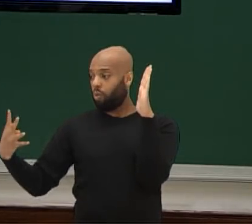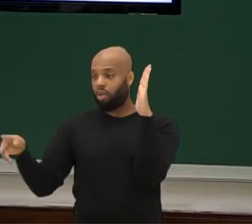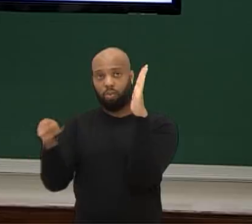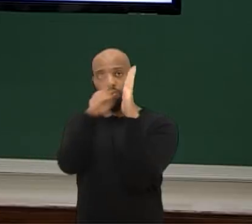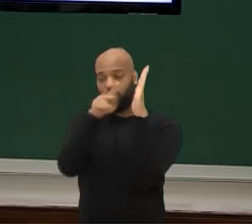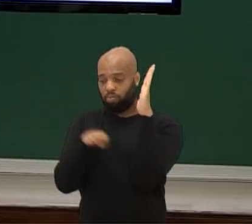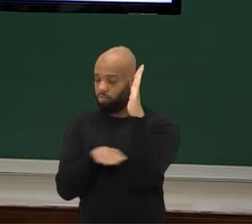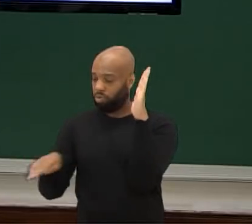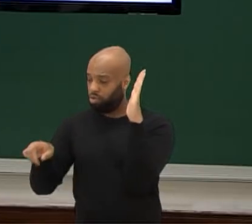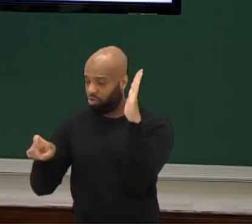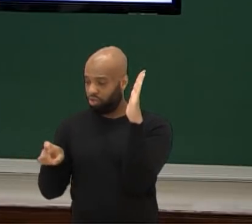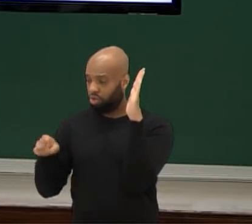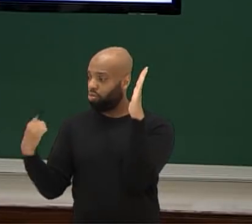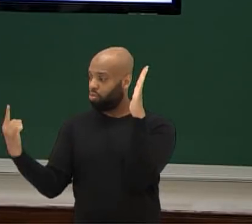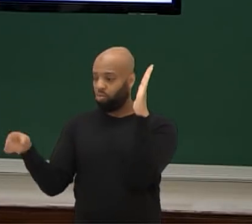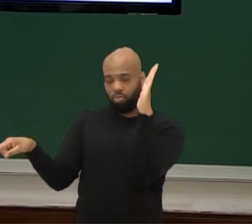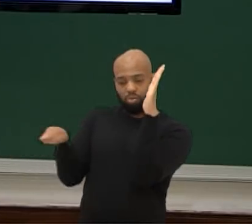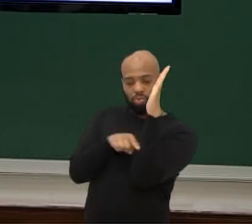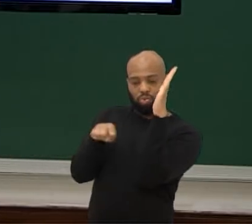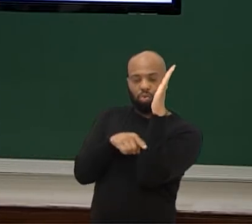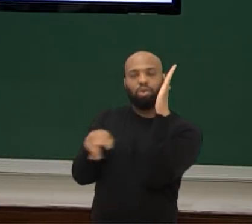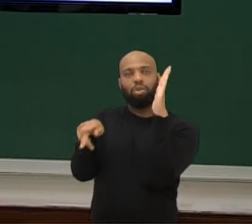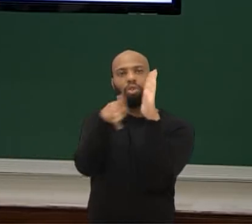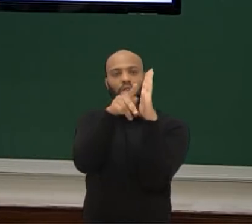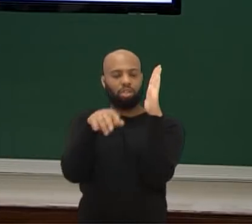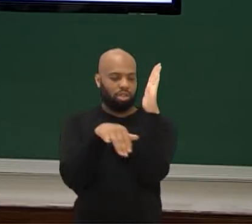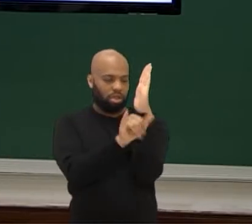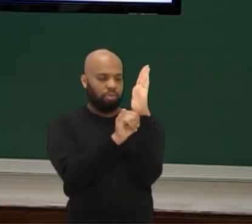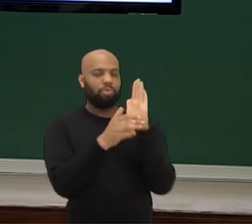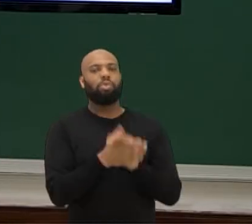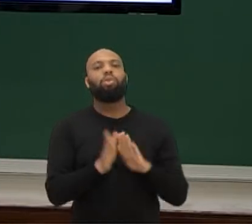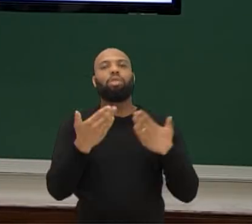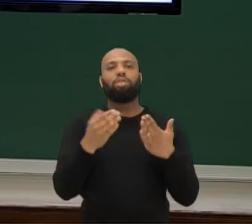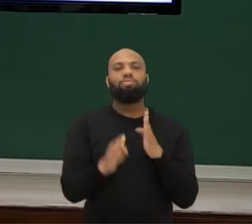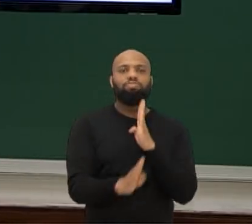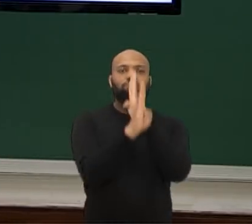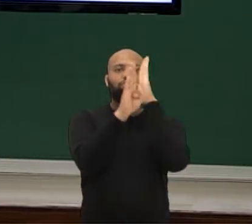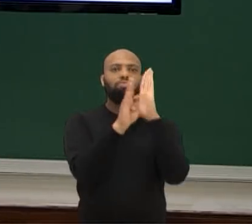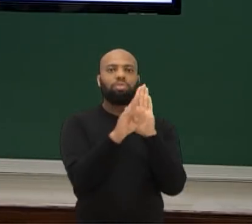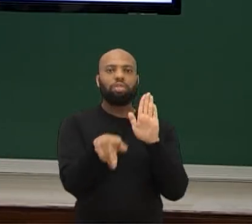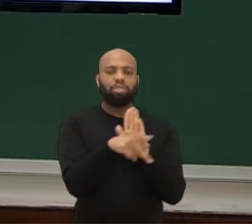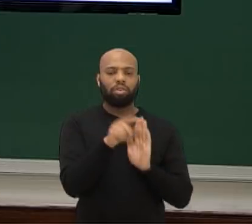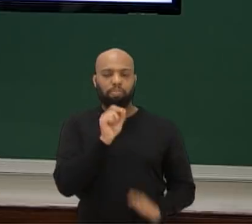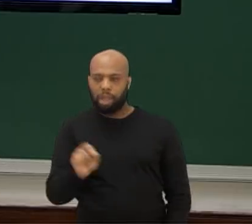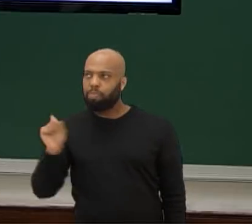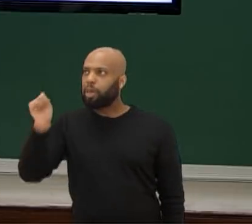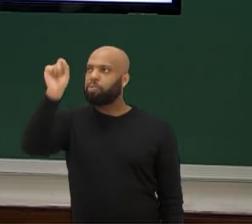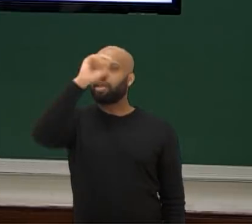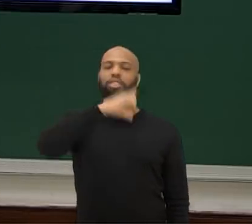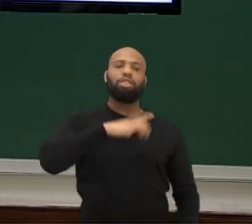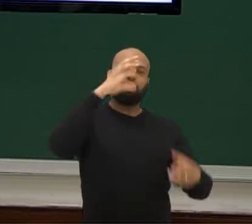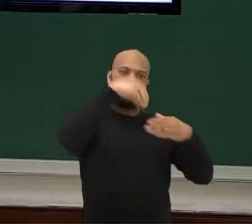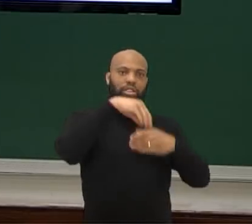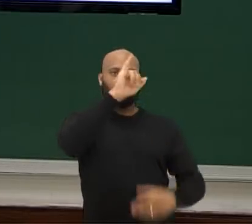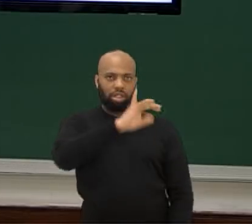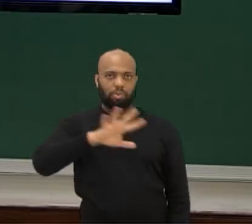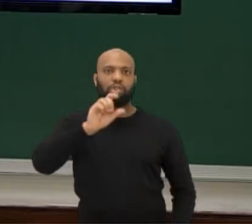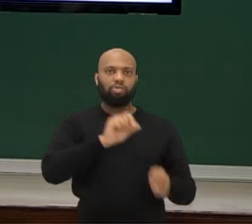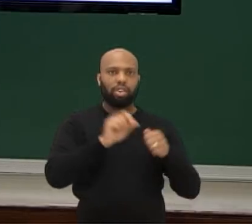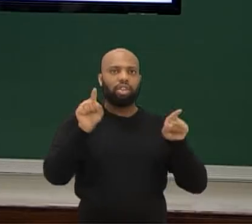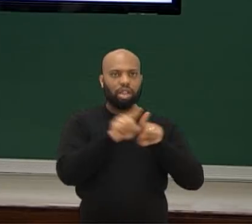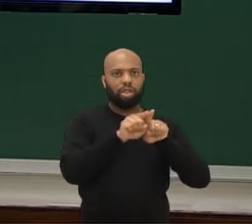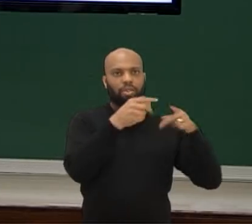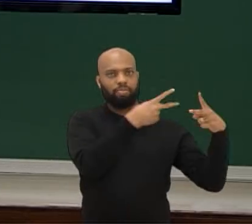eixo X e 1 do eixo Y. Então você localizou os pontos da figura e fez o processo